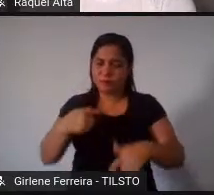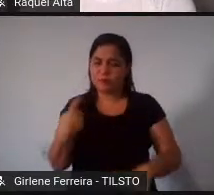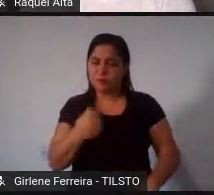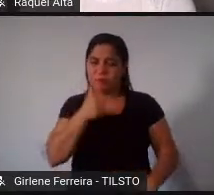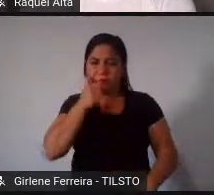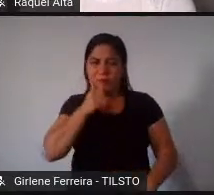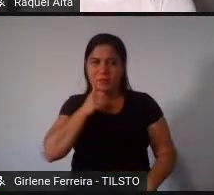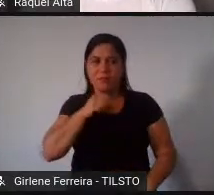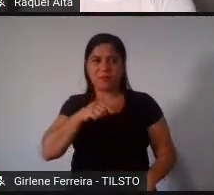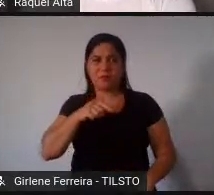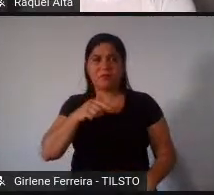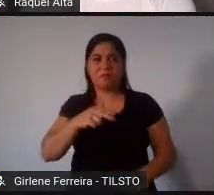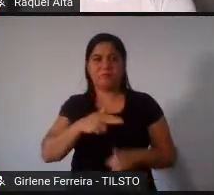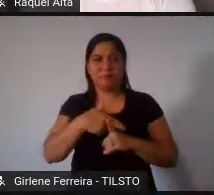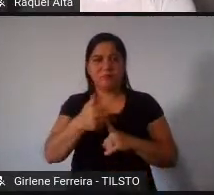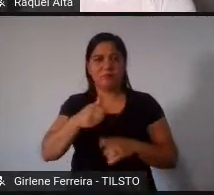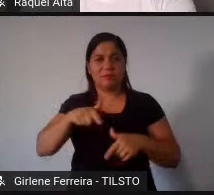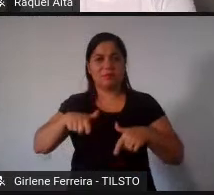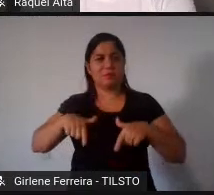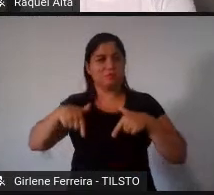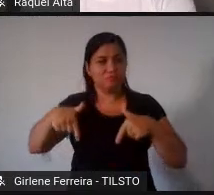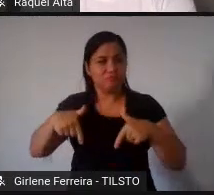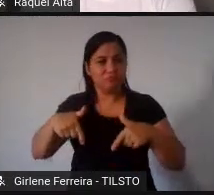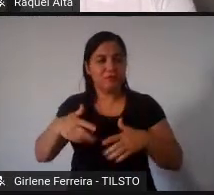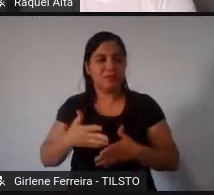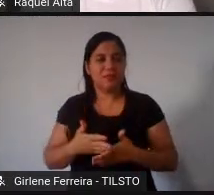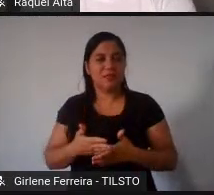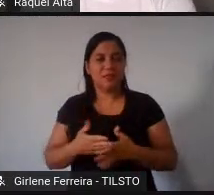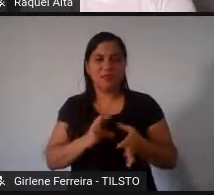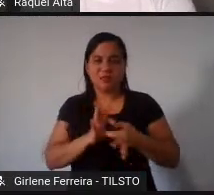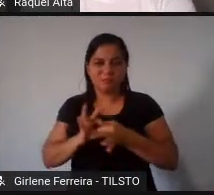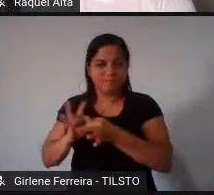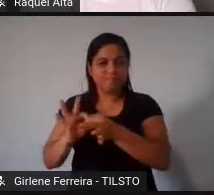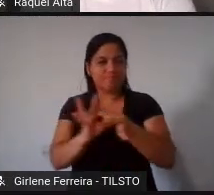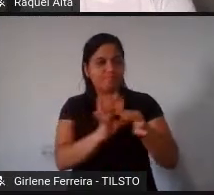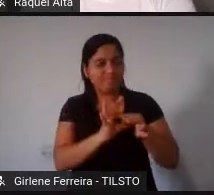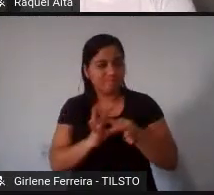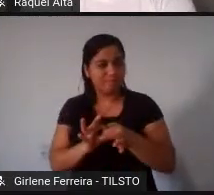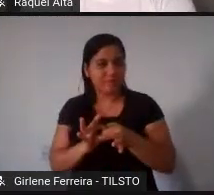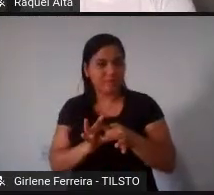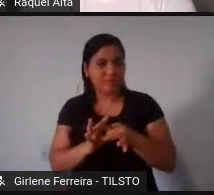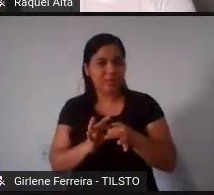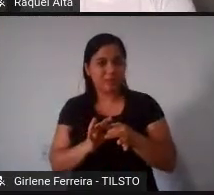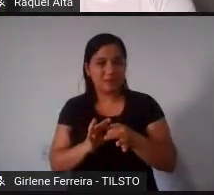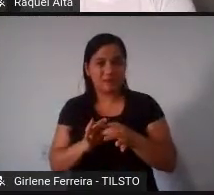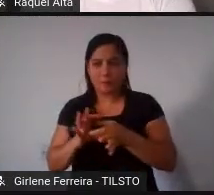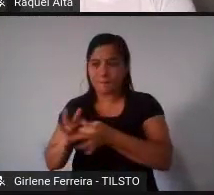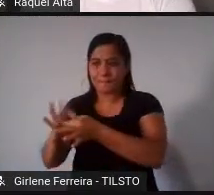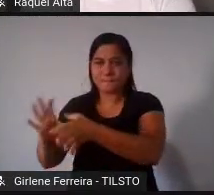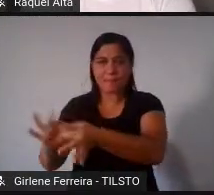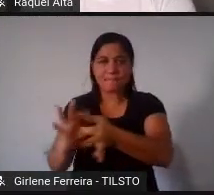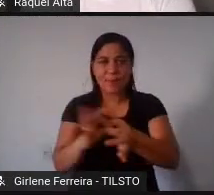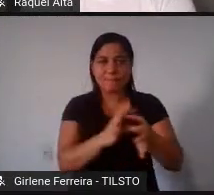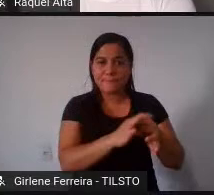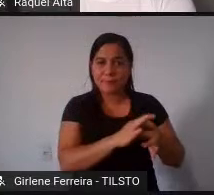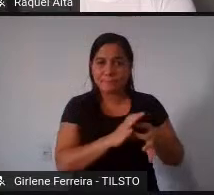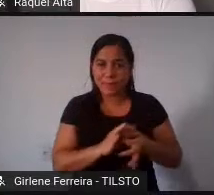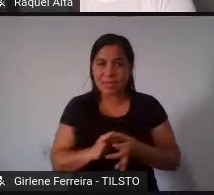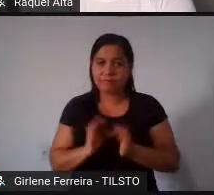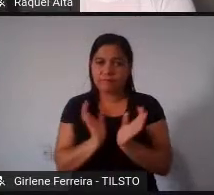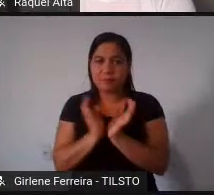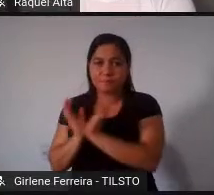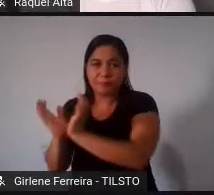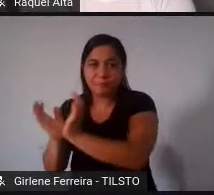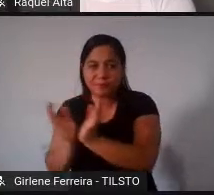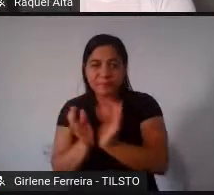à tona essas situações. Eu acho que essa união, essa coisa dessa rede de apoio que a Bruna está falando, e como a